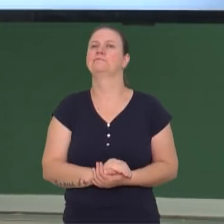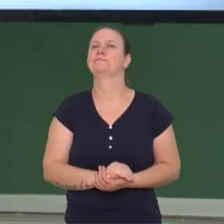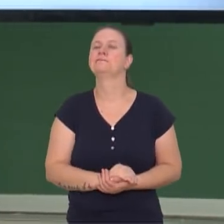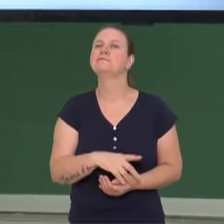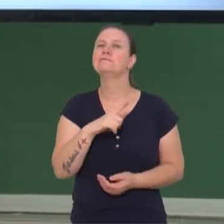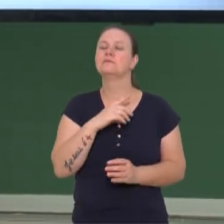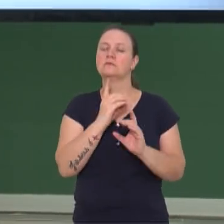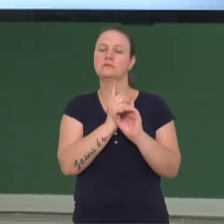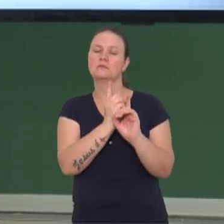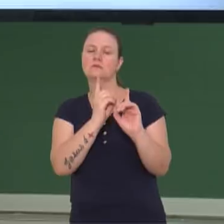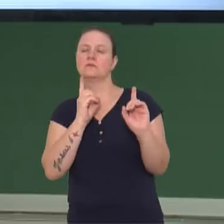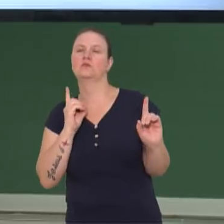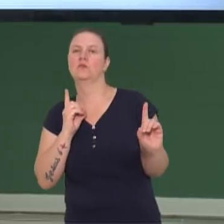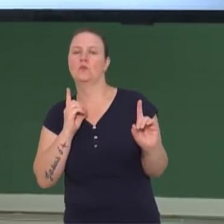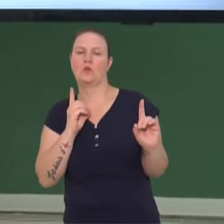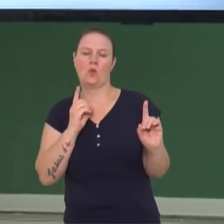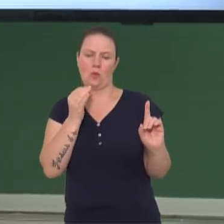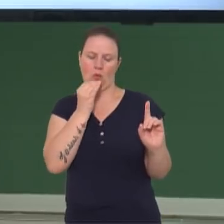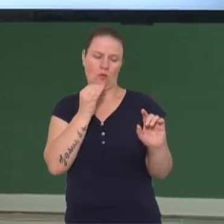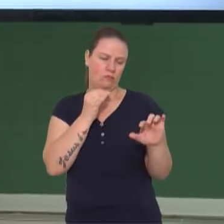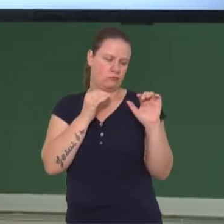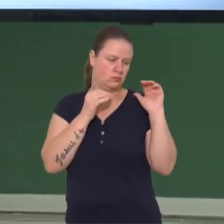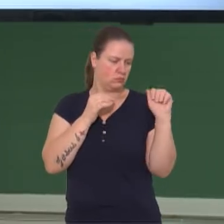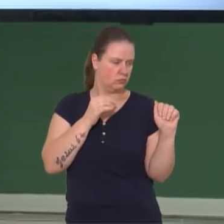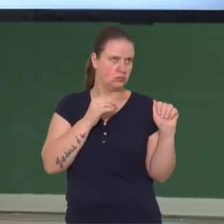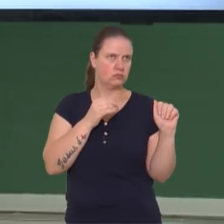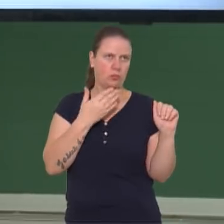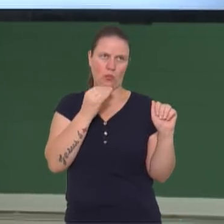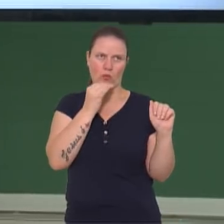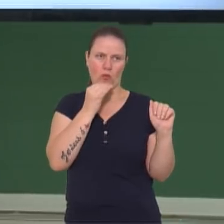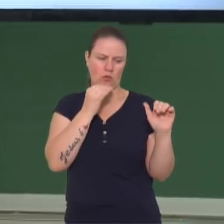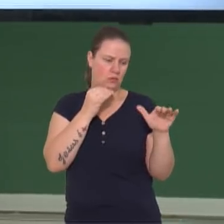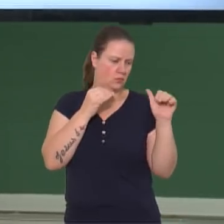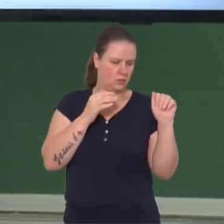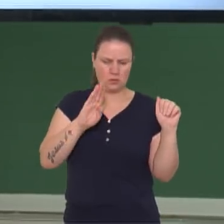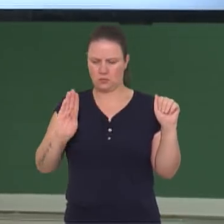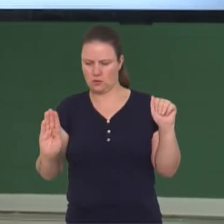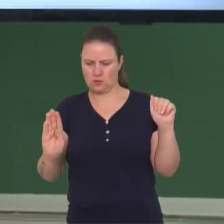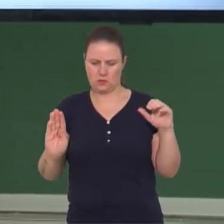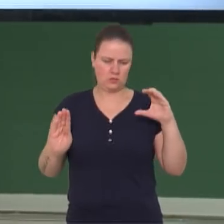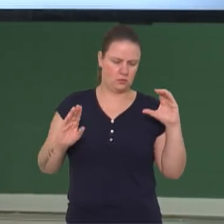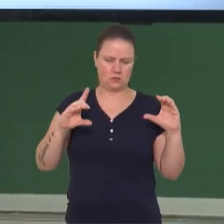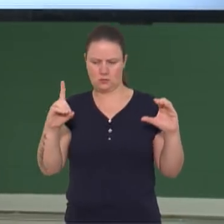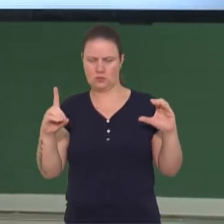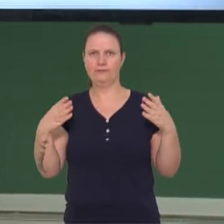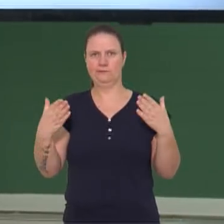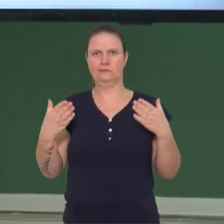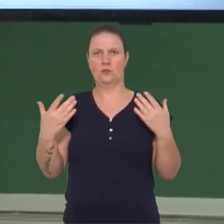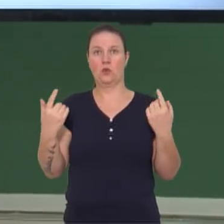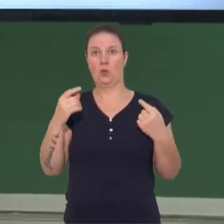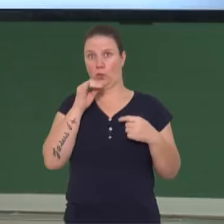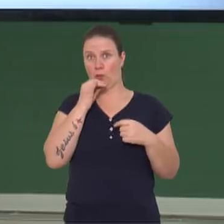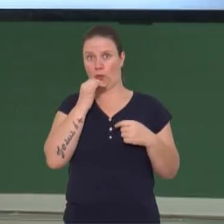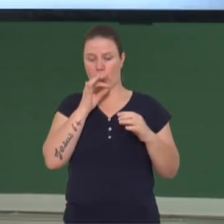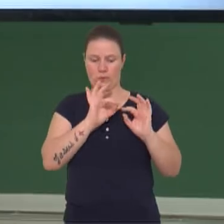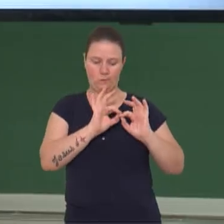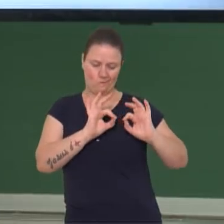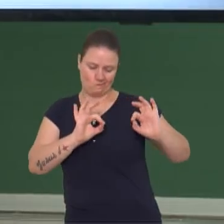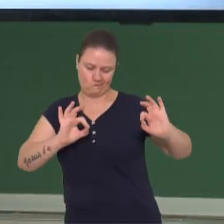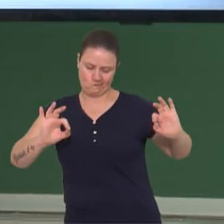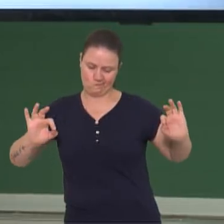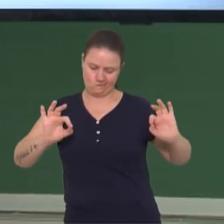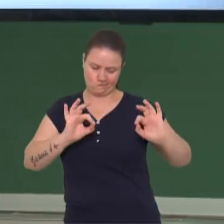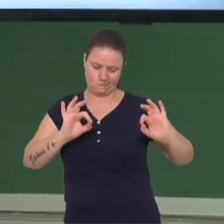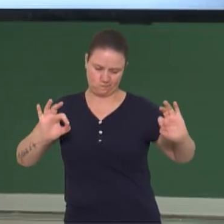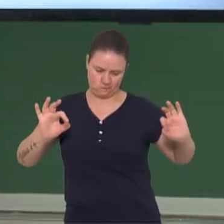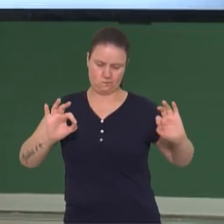a distância de um ponto ao outro. No caso do retângulo, é o lado comprido.